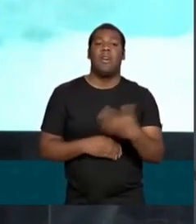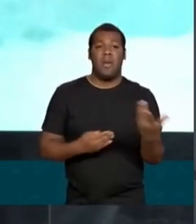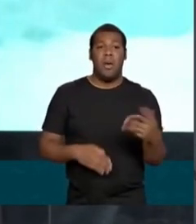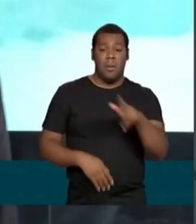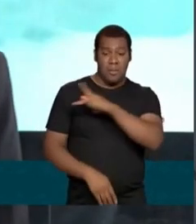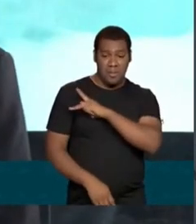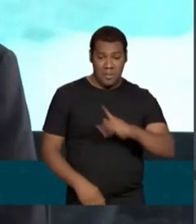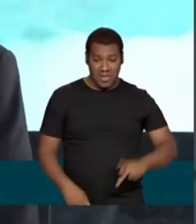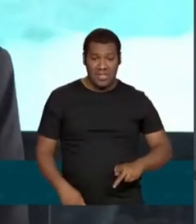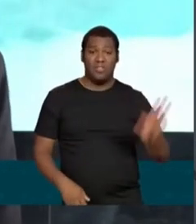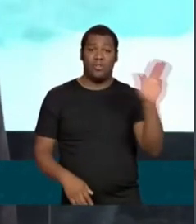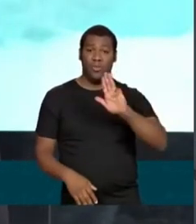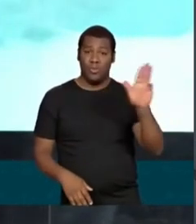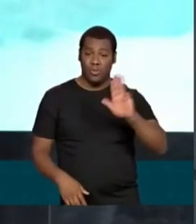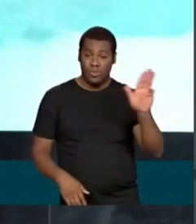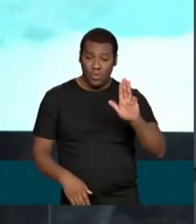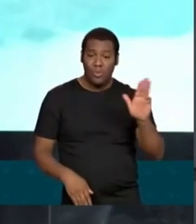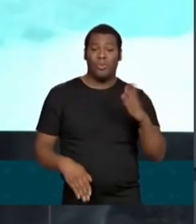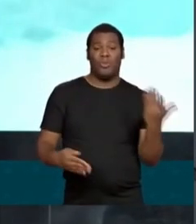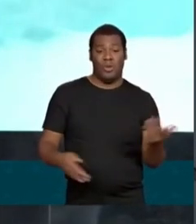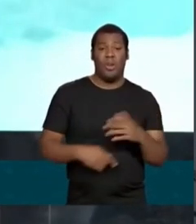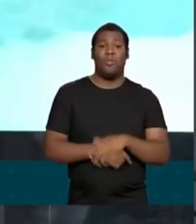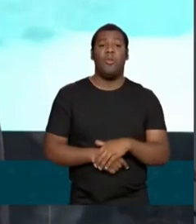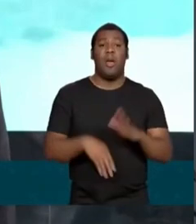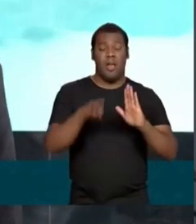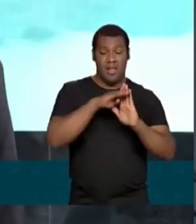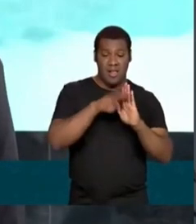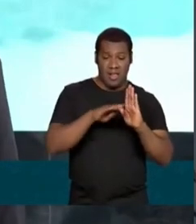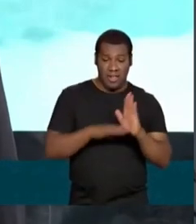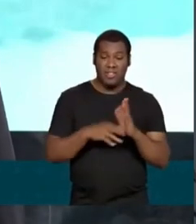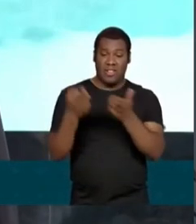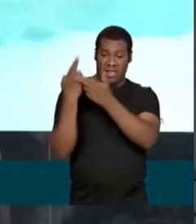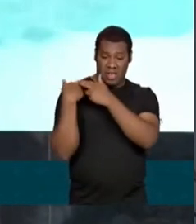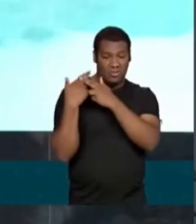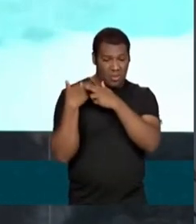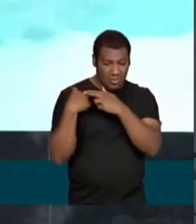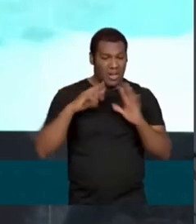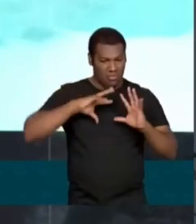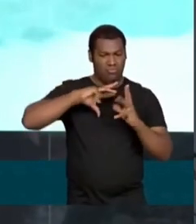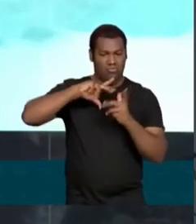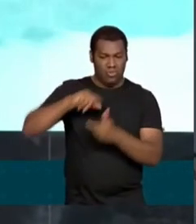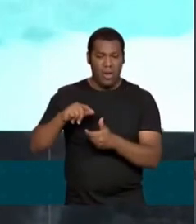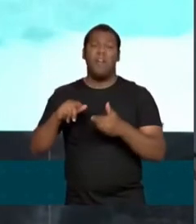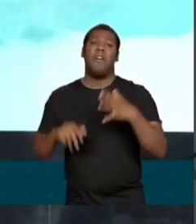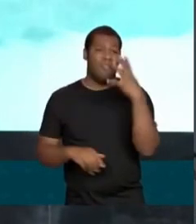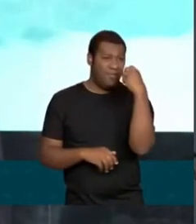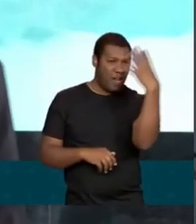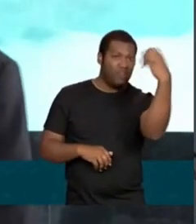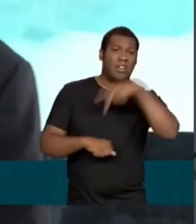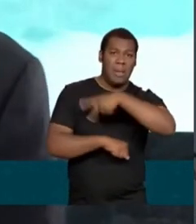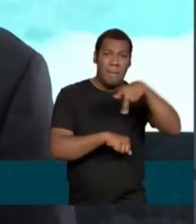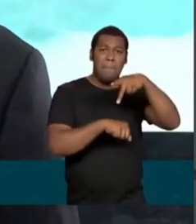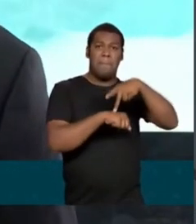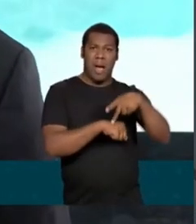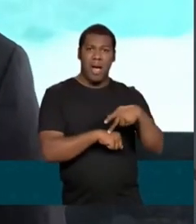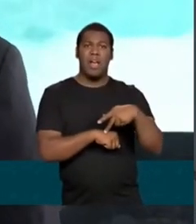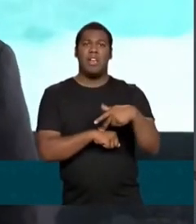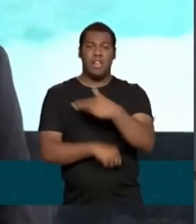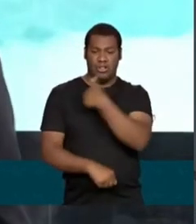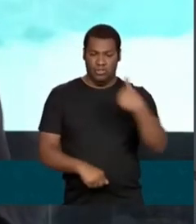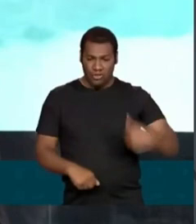bastante intensa continuar fazendo internacional intensa tá indo pra China vai para Portugal e Espanha vai